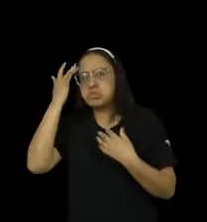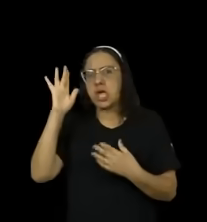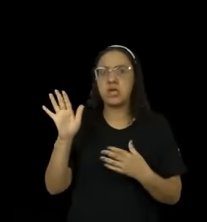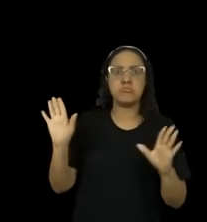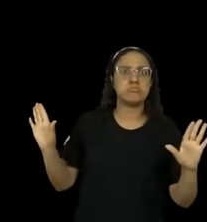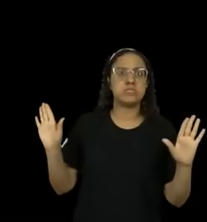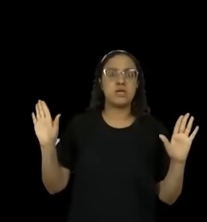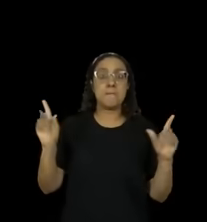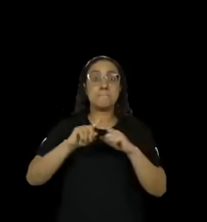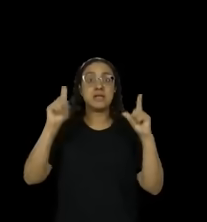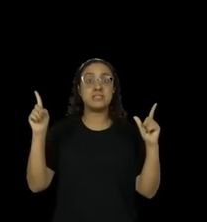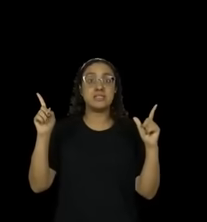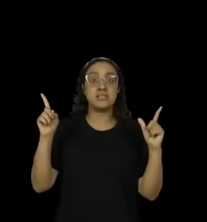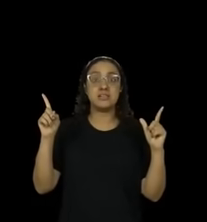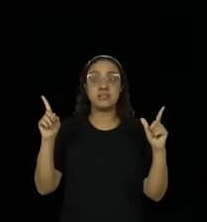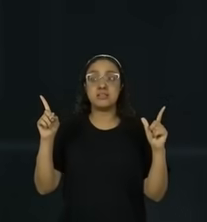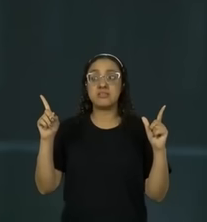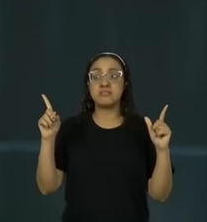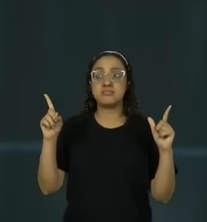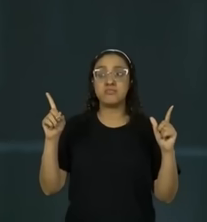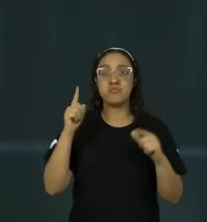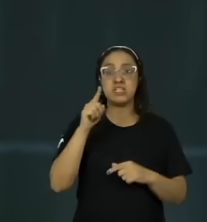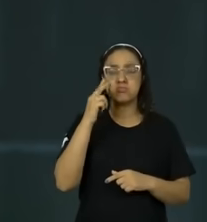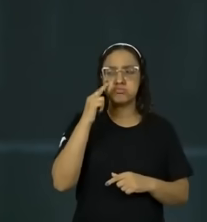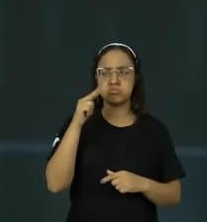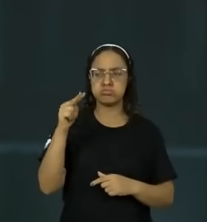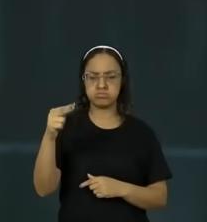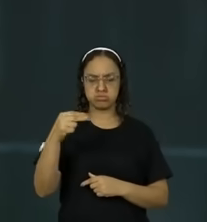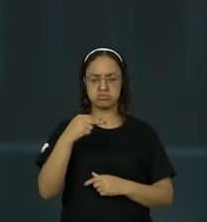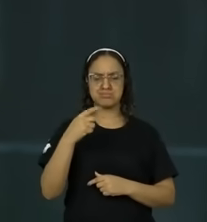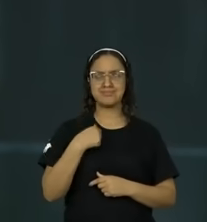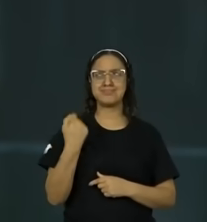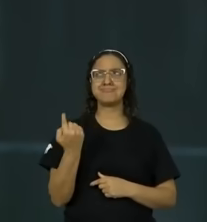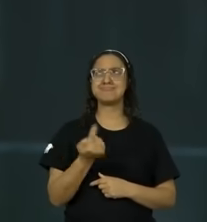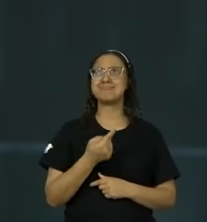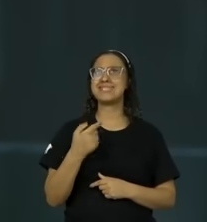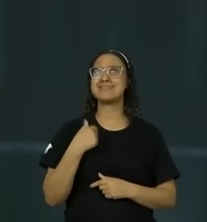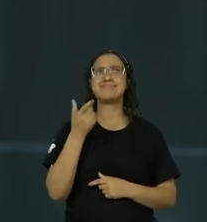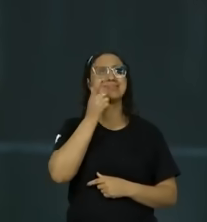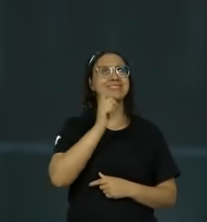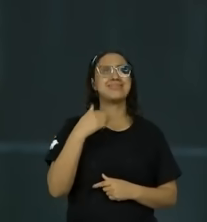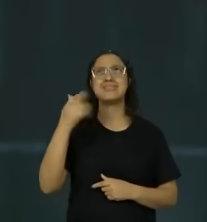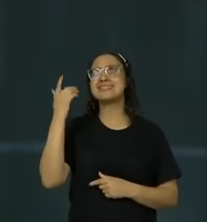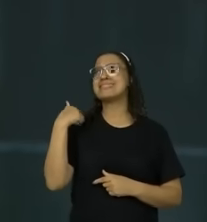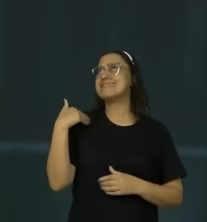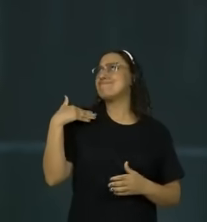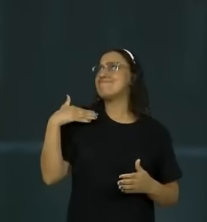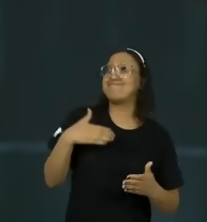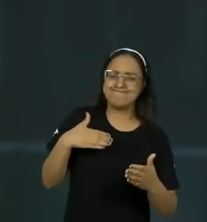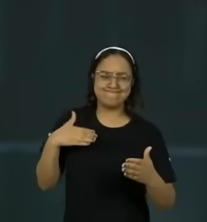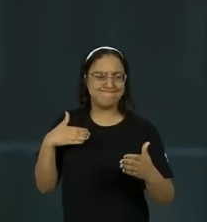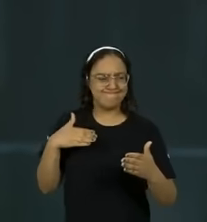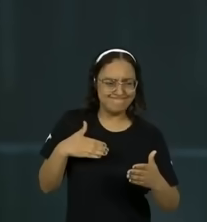acontece quando você está sozinho? O inimigo quer matar seu sonho. O ódio do inimigo era porque José tinha